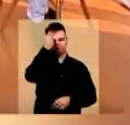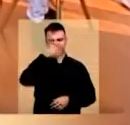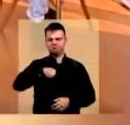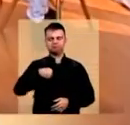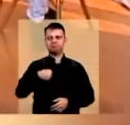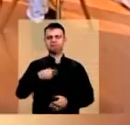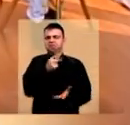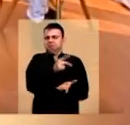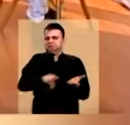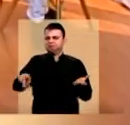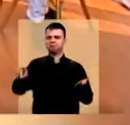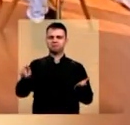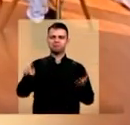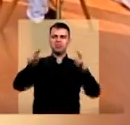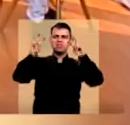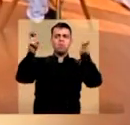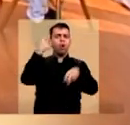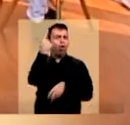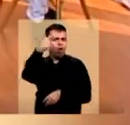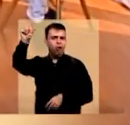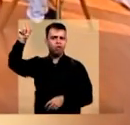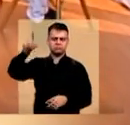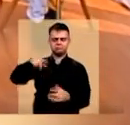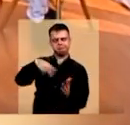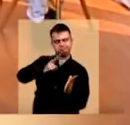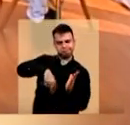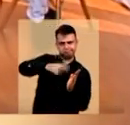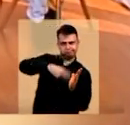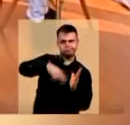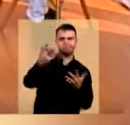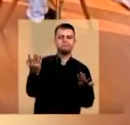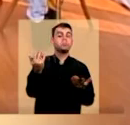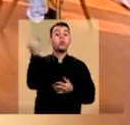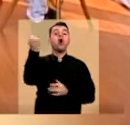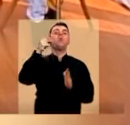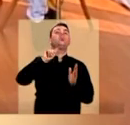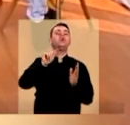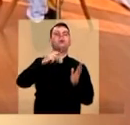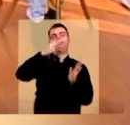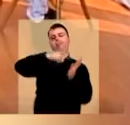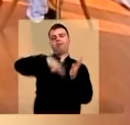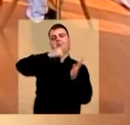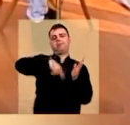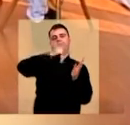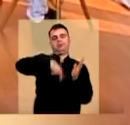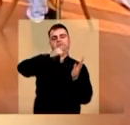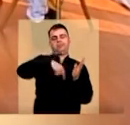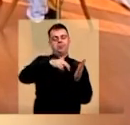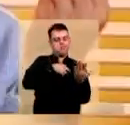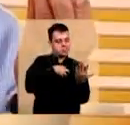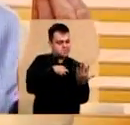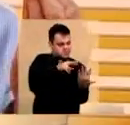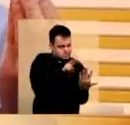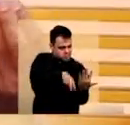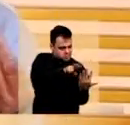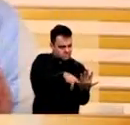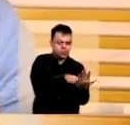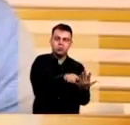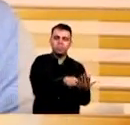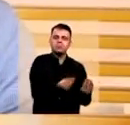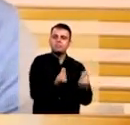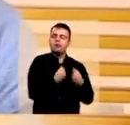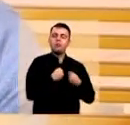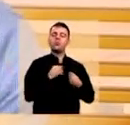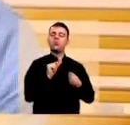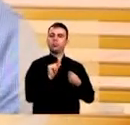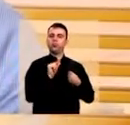exemplo? Que leia, muito bem-vindo, né? E pronto, né? O importante isso, é ler. Isso. E mexer, né? Porque a leitura